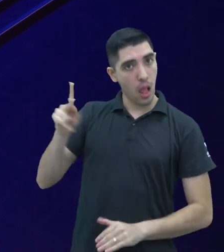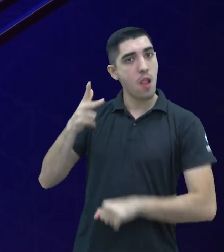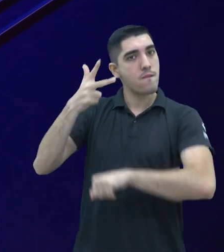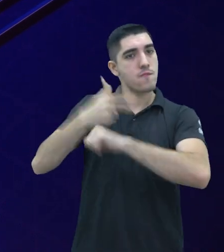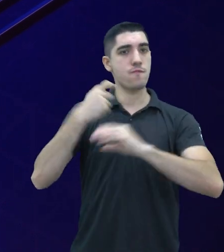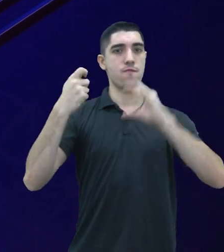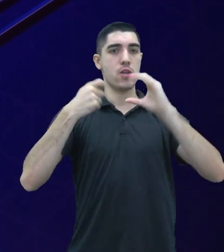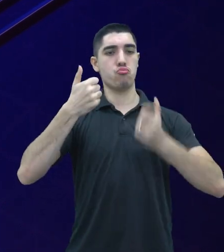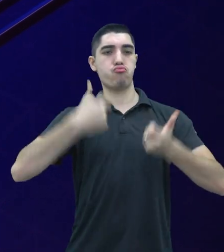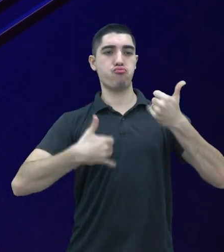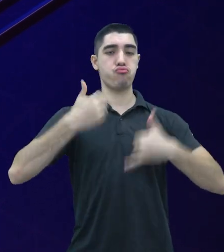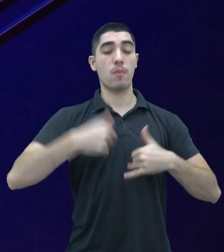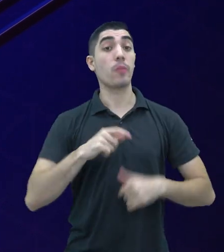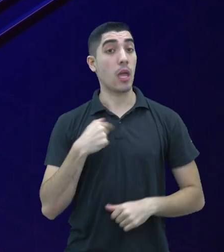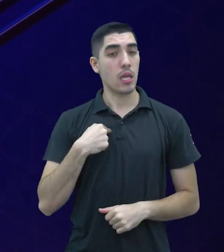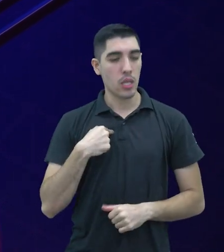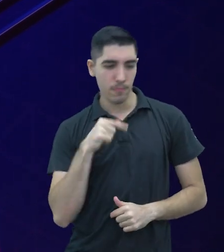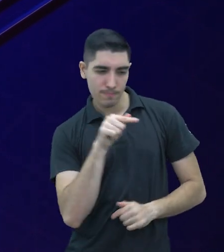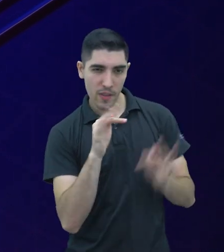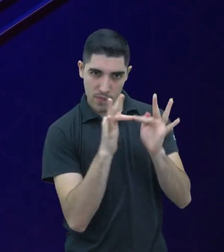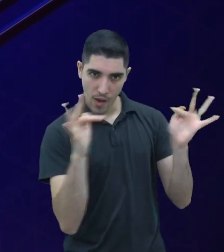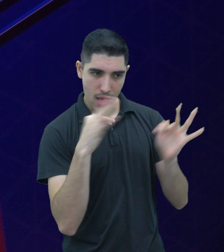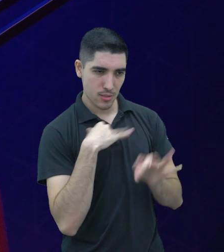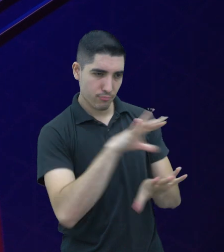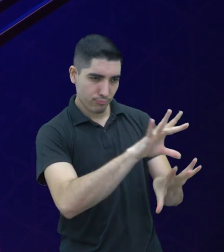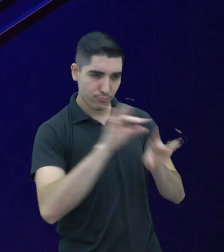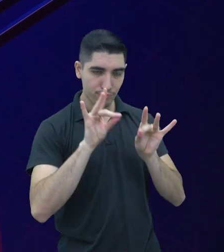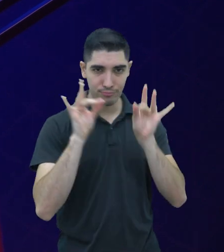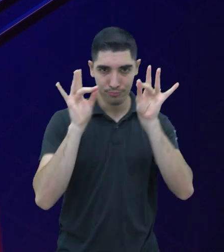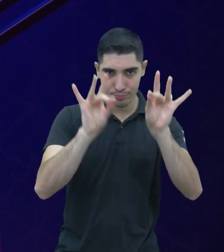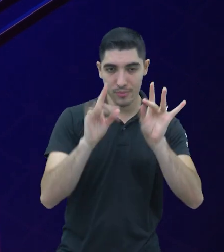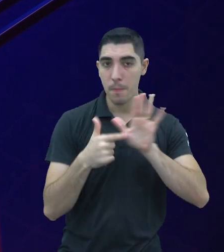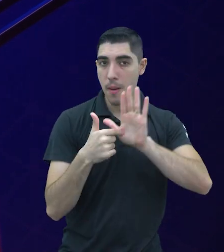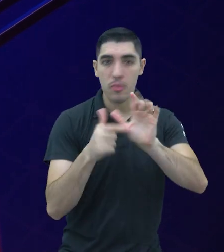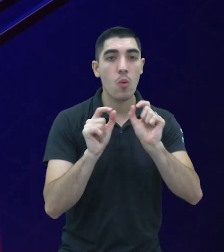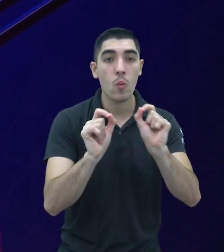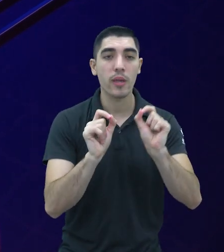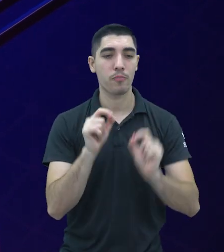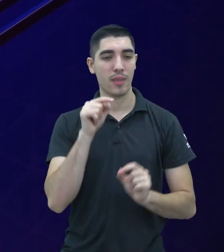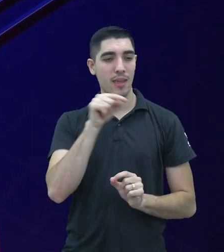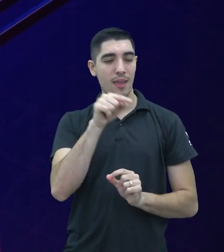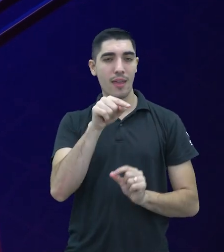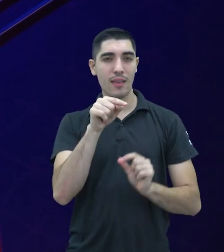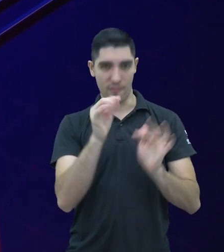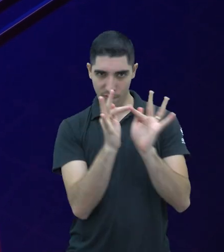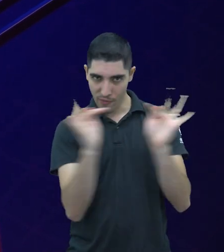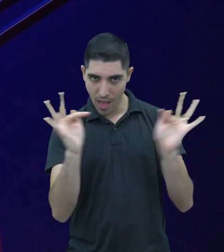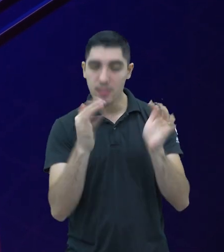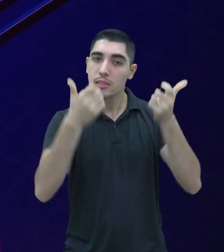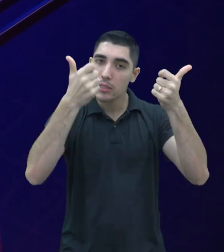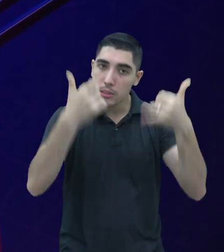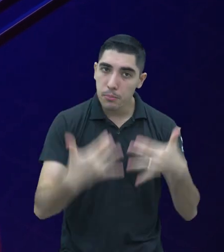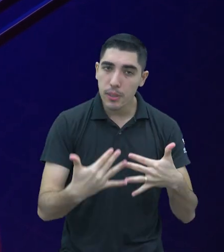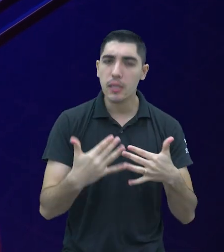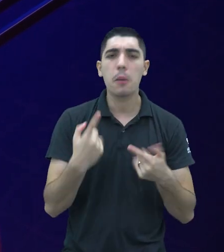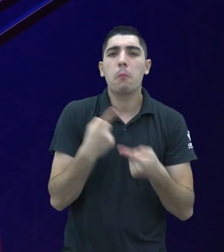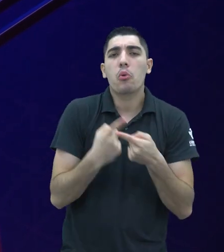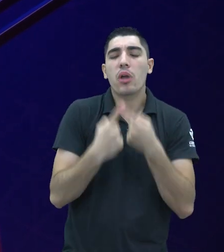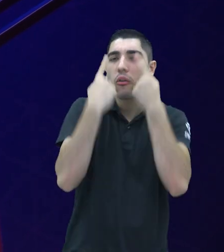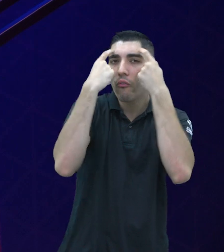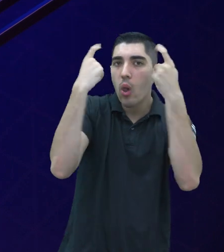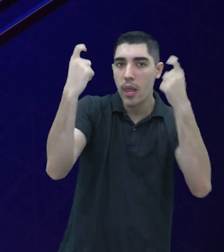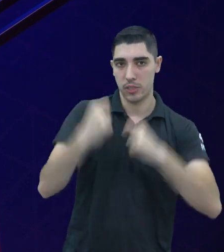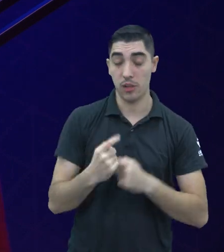se aprofundar nisso. E eu peguei aqui uma frase dela para ler para vocês, que eu acho que explica muito essa questão